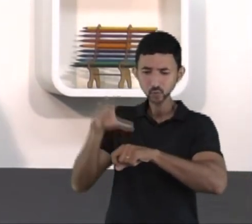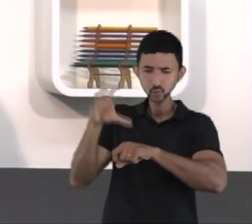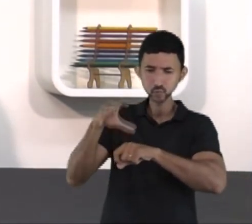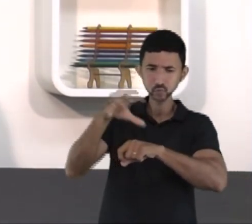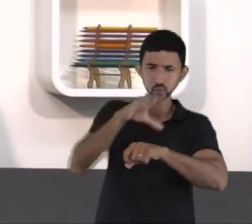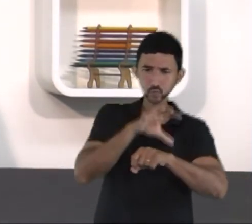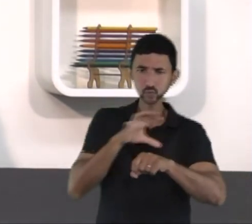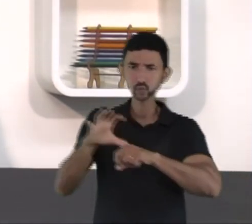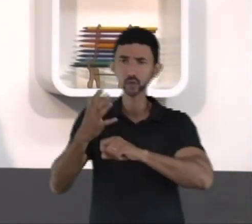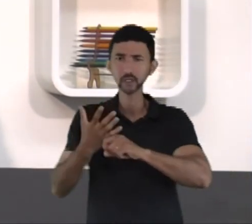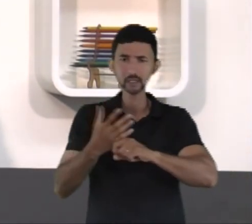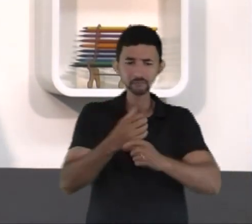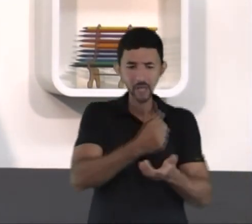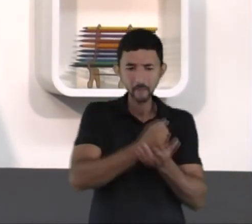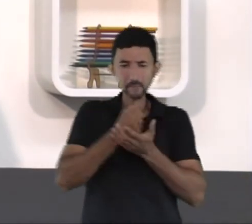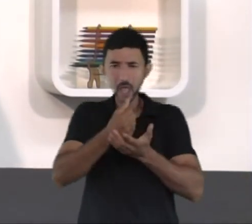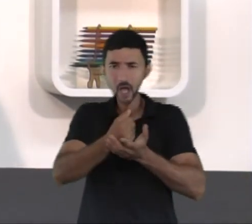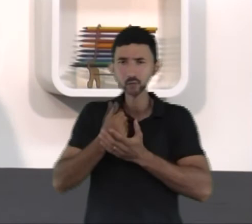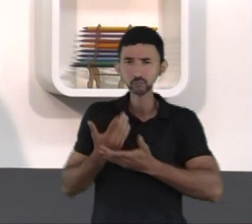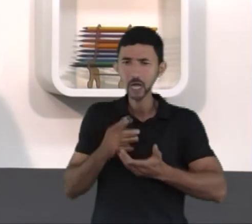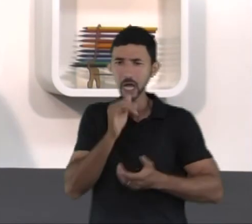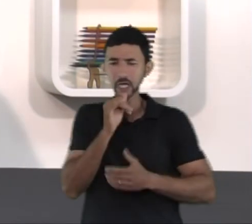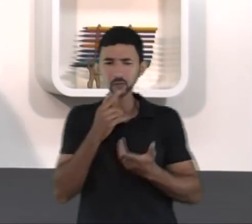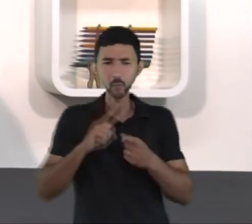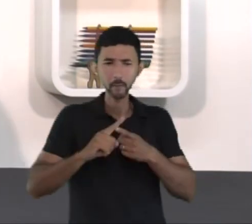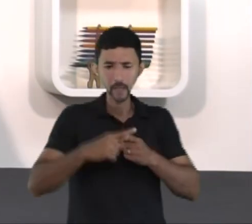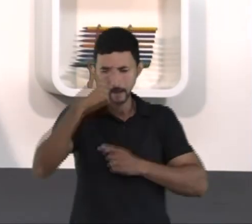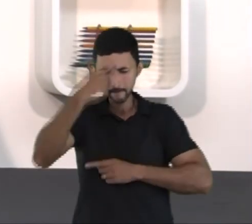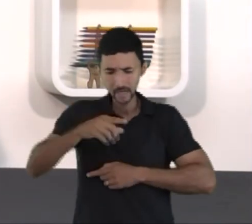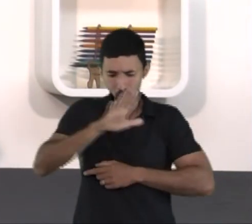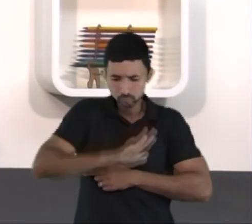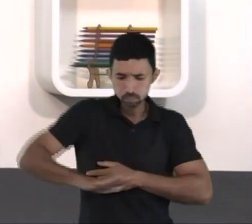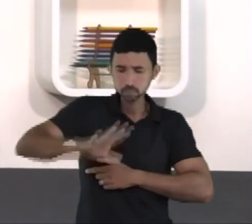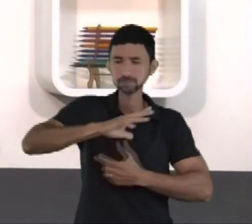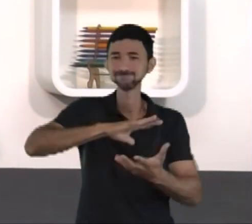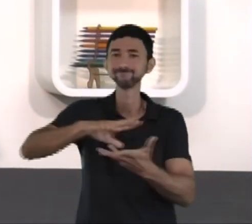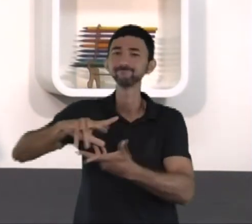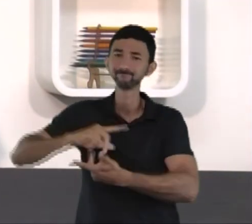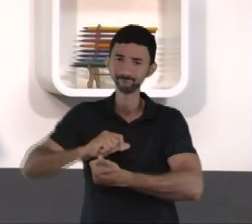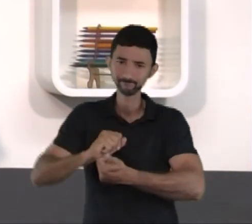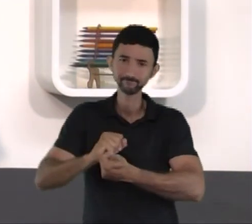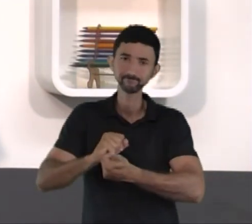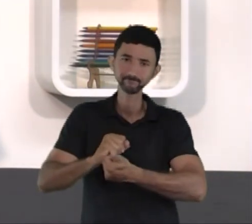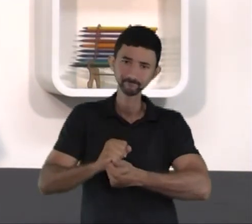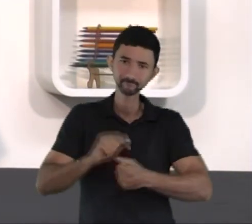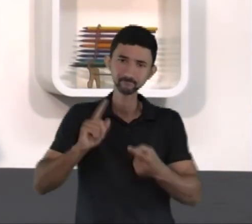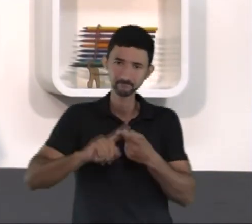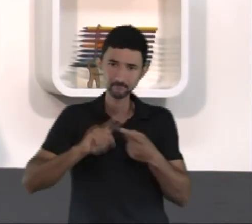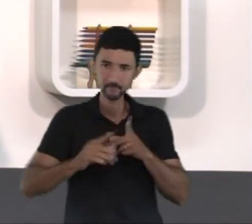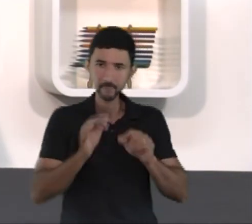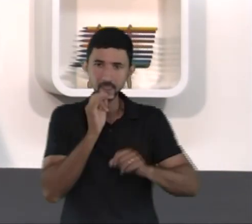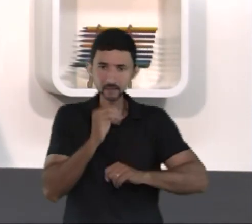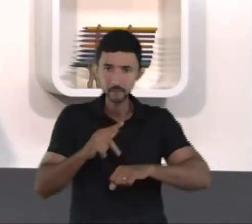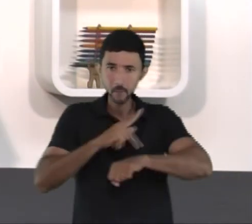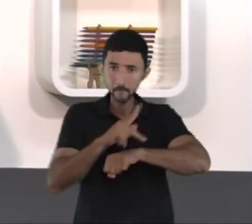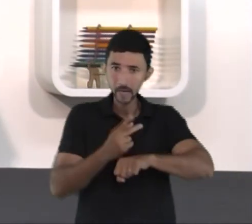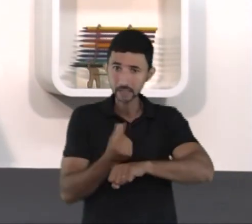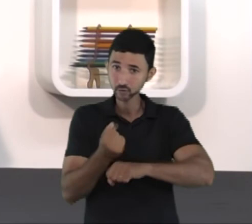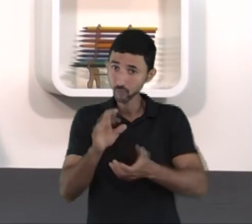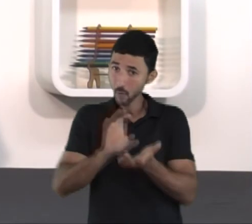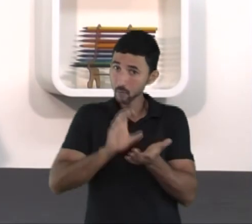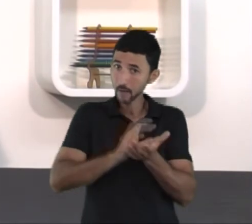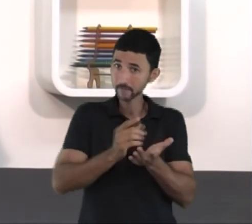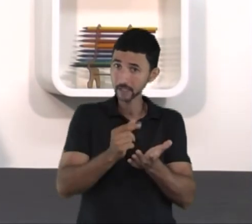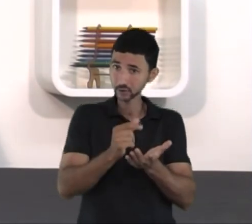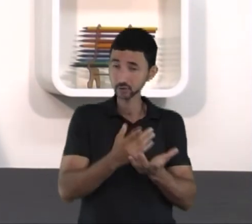me apoiarem, significa que eu vou ter o maior controle do mundo, né? Já que eu vou ser o maior país capitalista, e a maioria dos